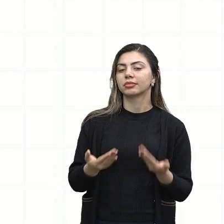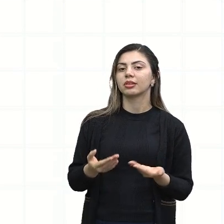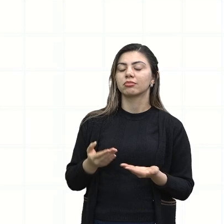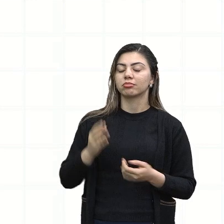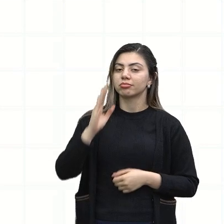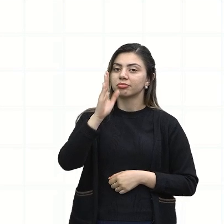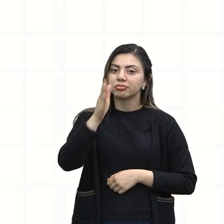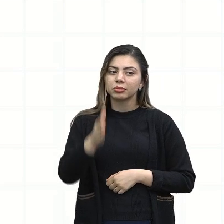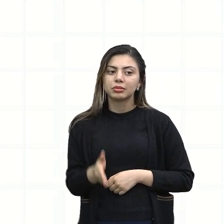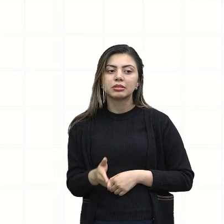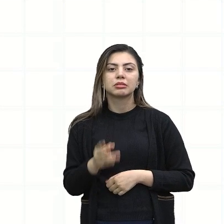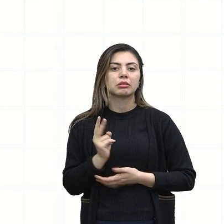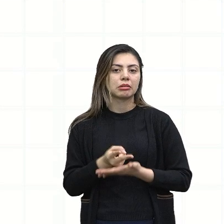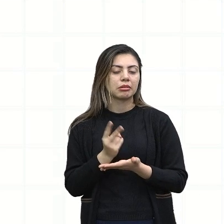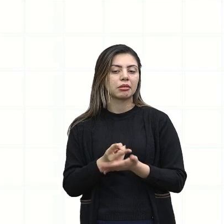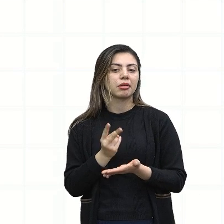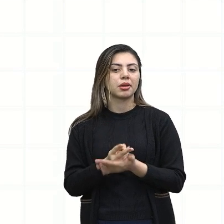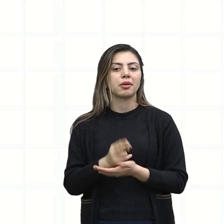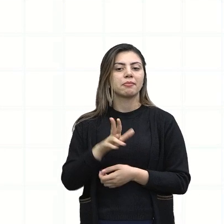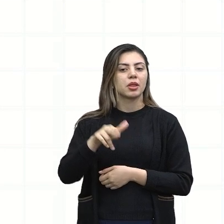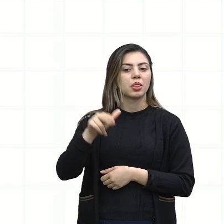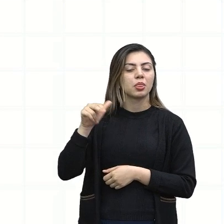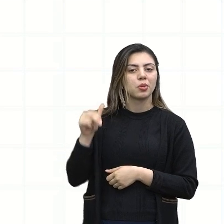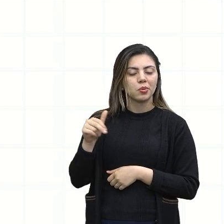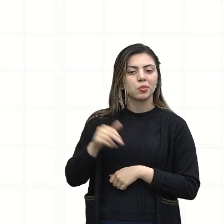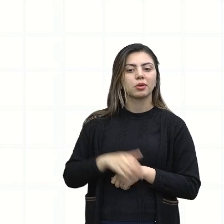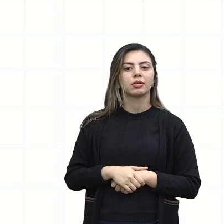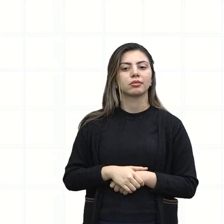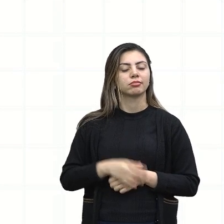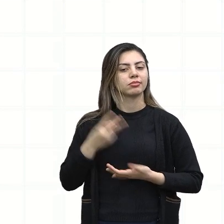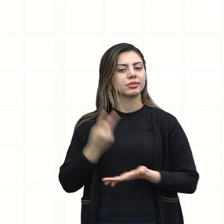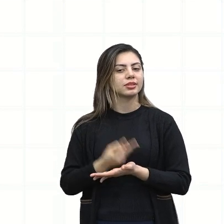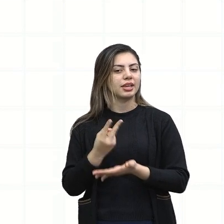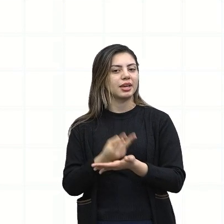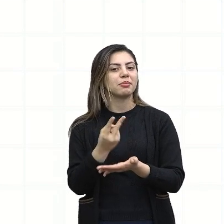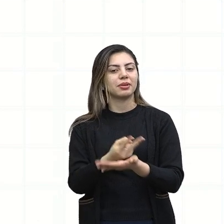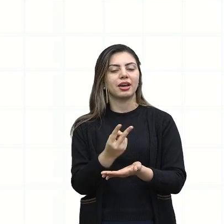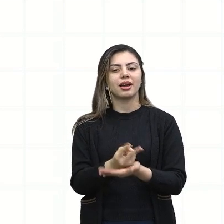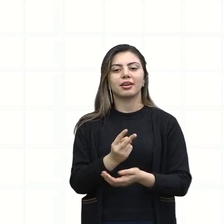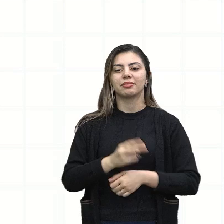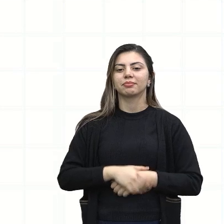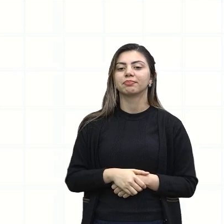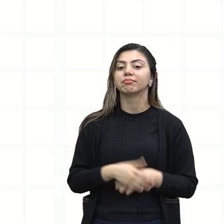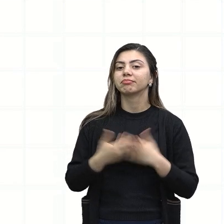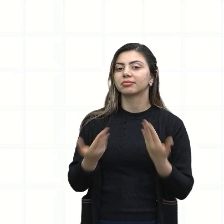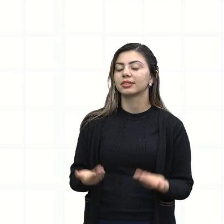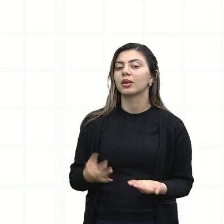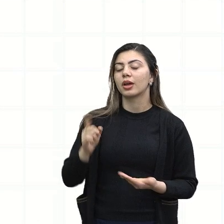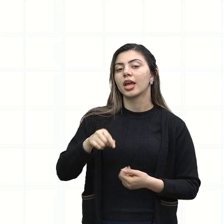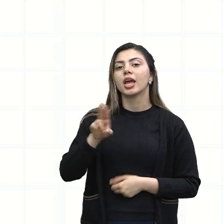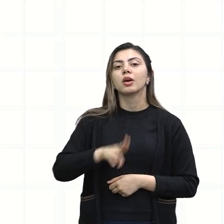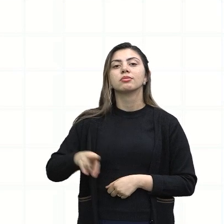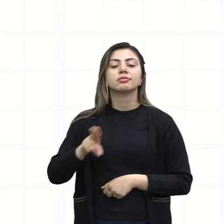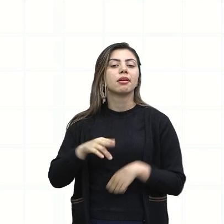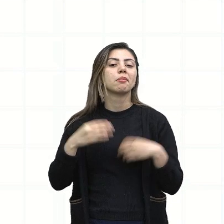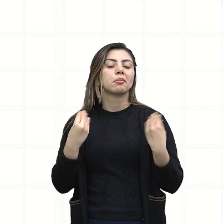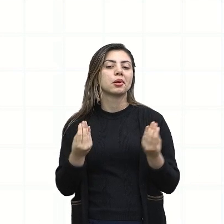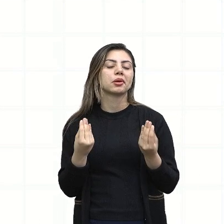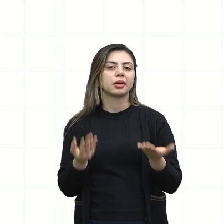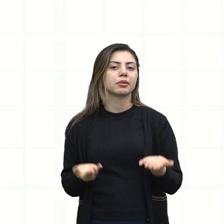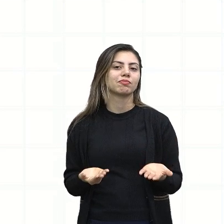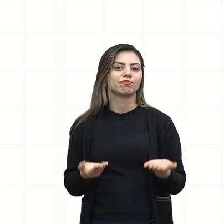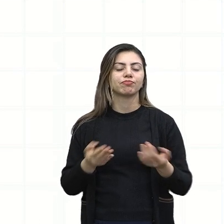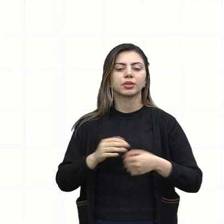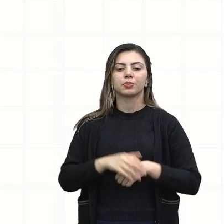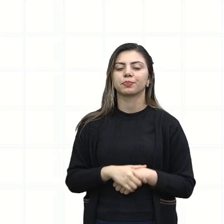frequentemente. Never, nunca. E always, sempre. Eles são usados aí, vamos dizer assim, como